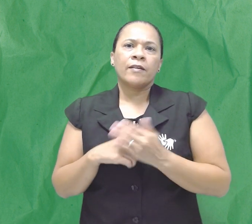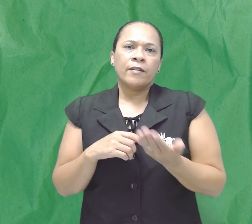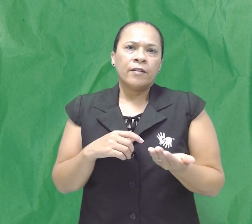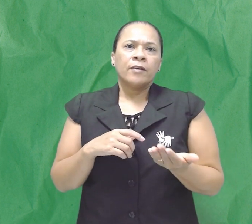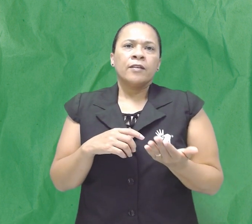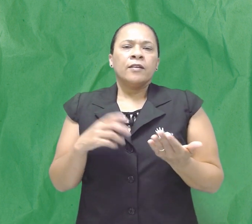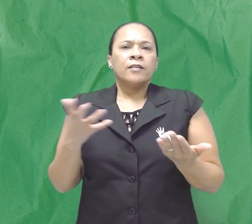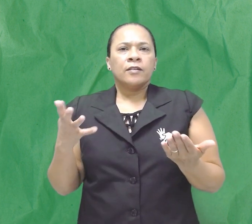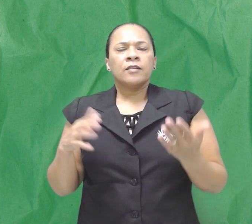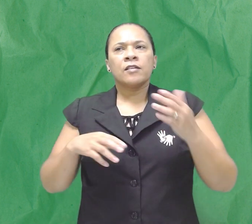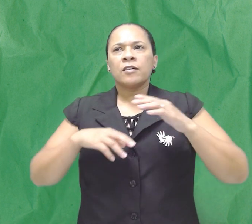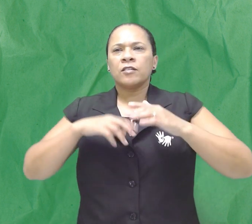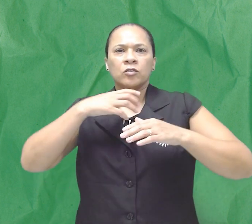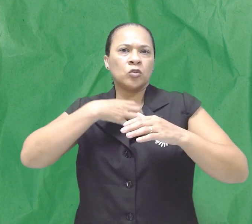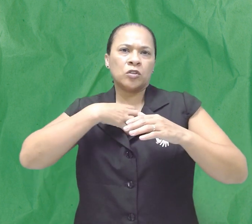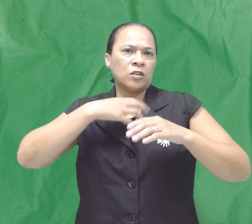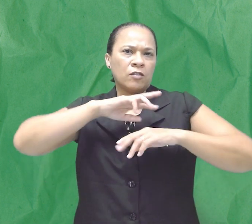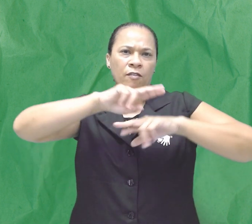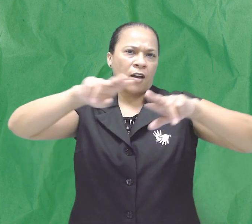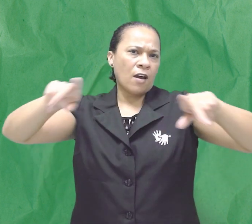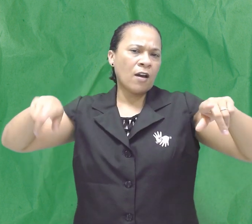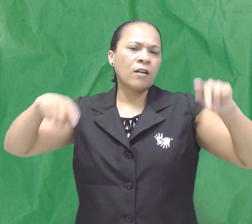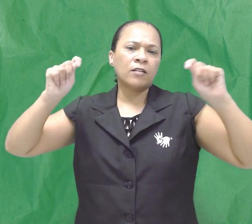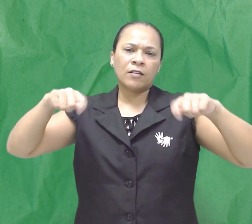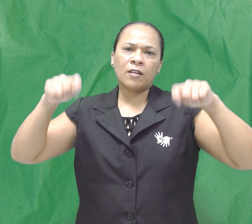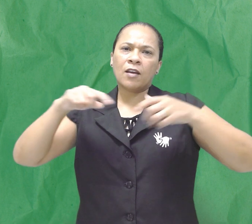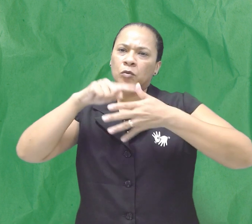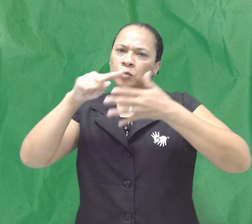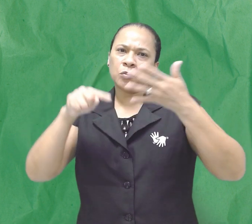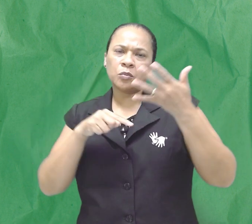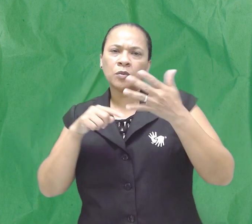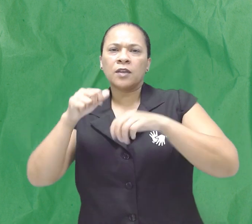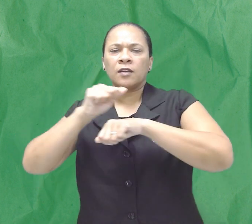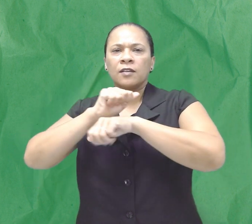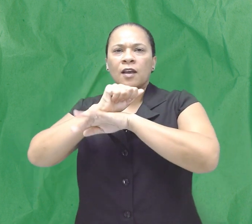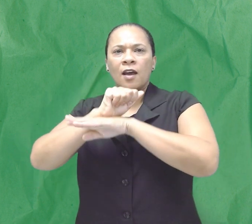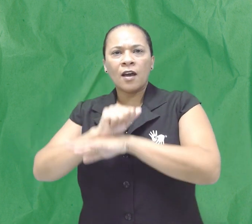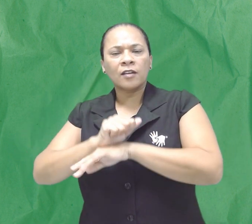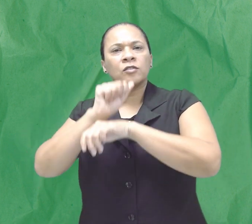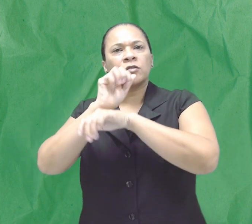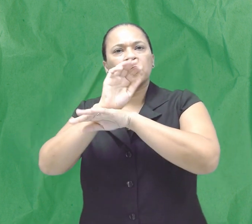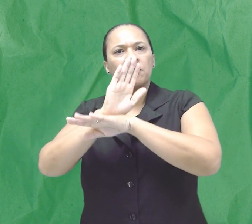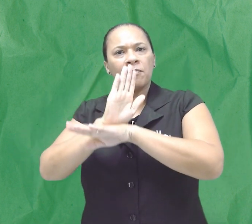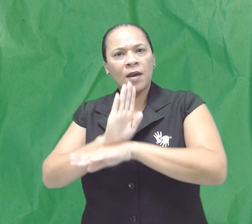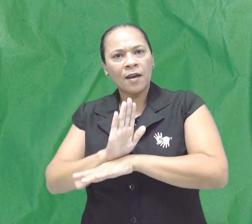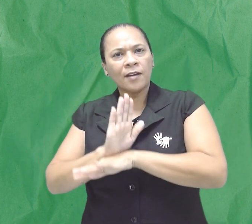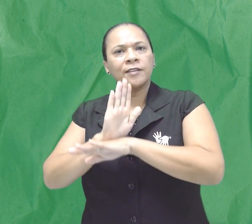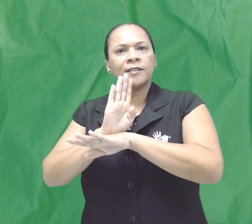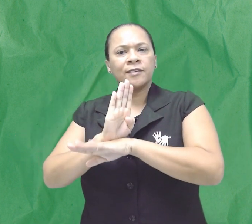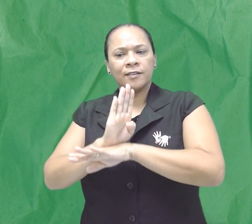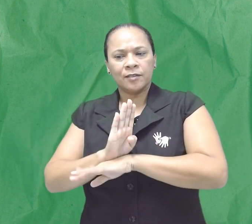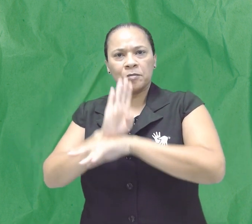ocorrer, né, de várias formas possíveis. Eu posso ter titulações ácido-base ou neutralização, titulação